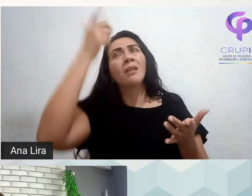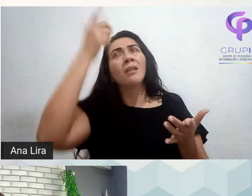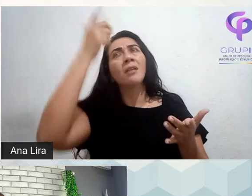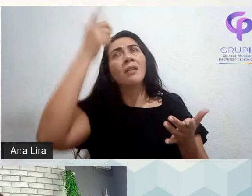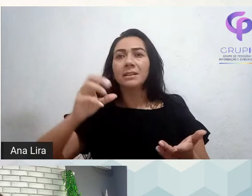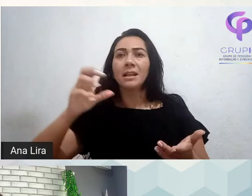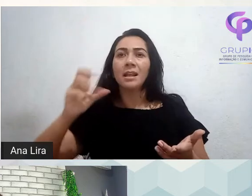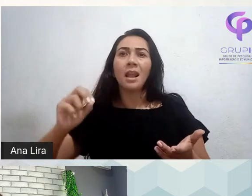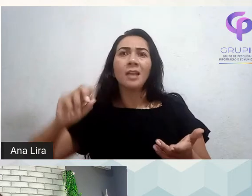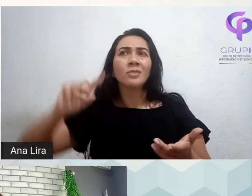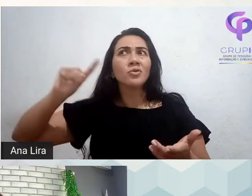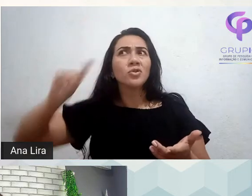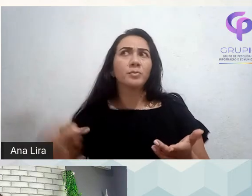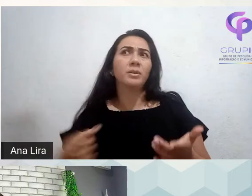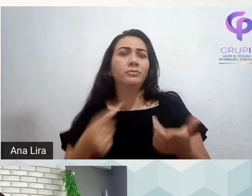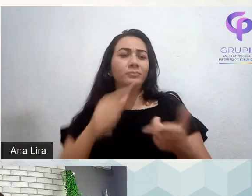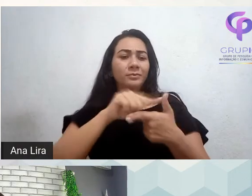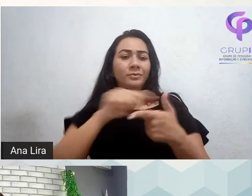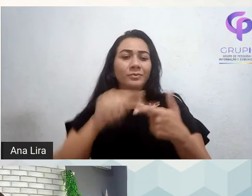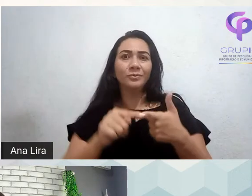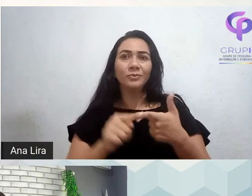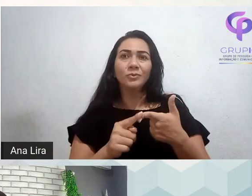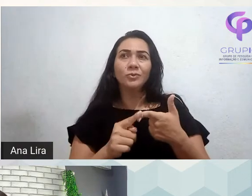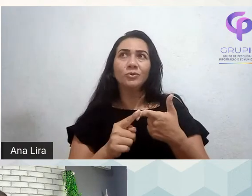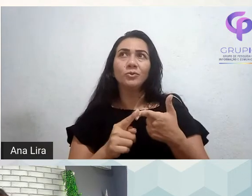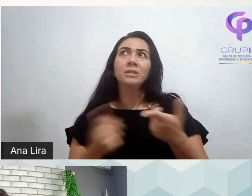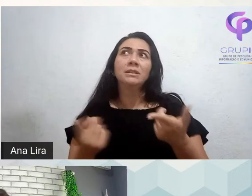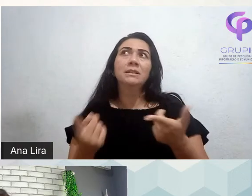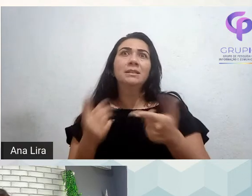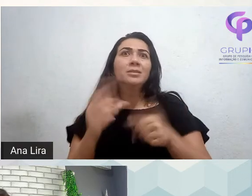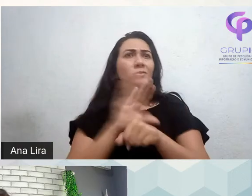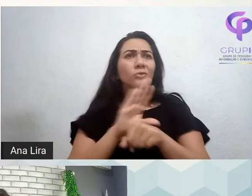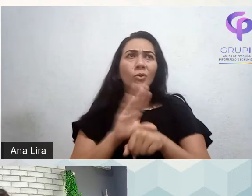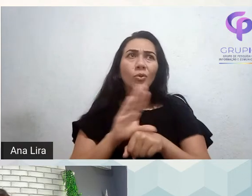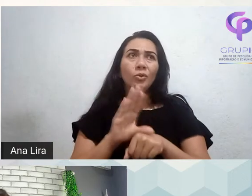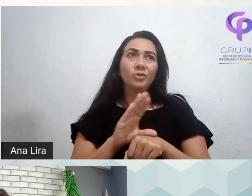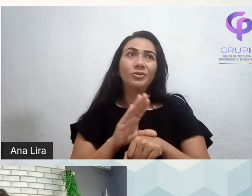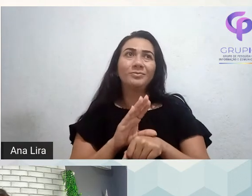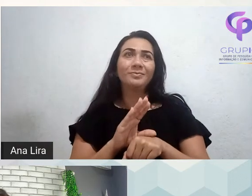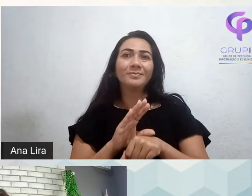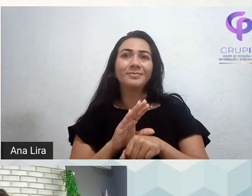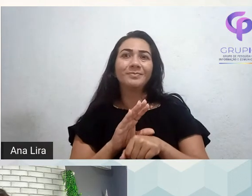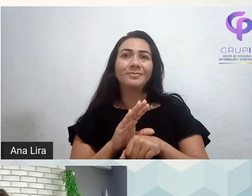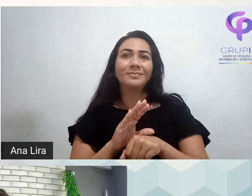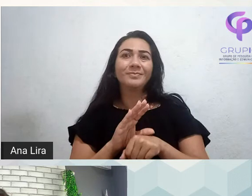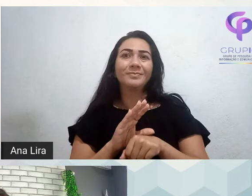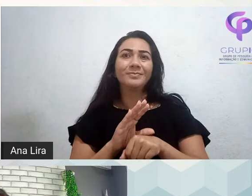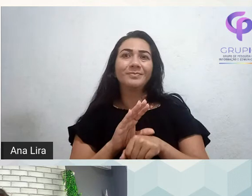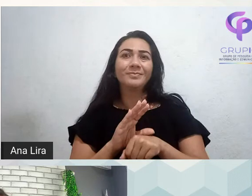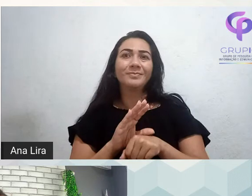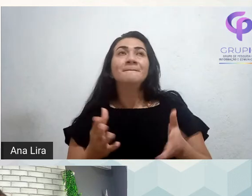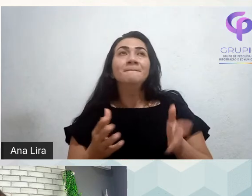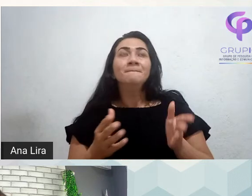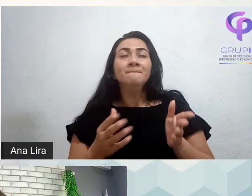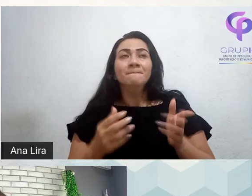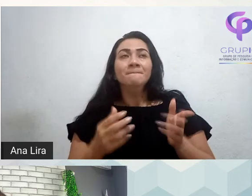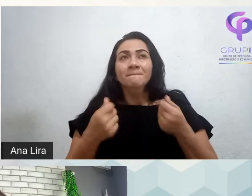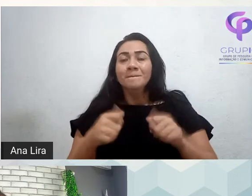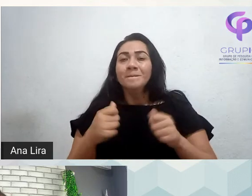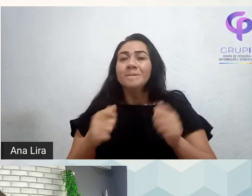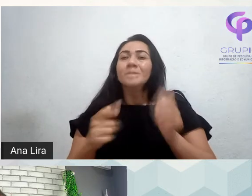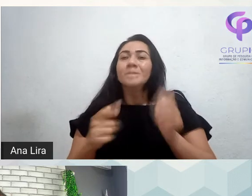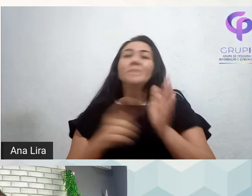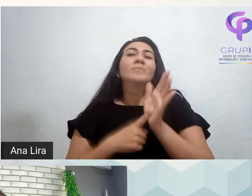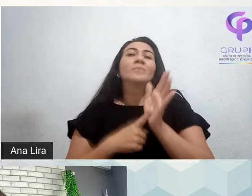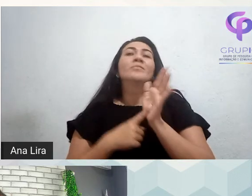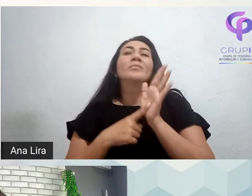atividades. Mas aí a gente tem a questão da justificativa. Porque a gente sabe que, hoje em dia, todo o orçamento, tudo que